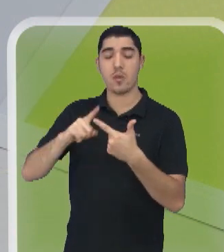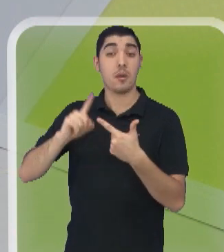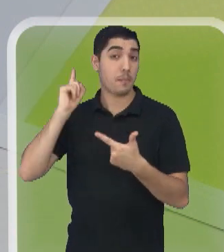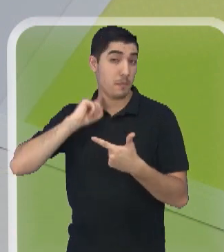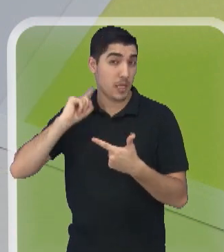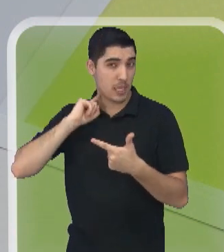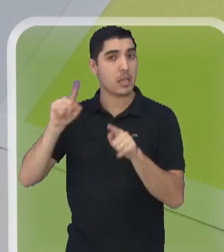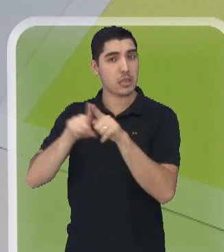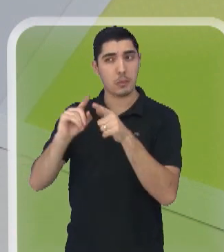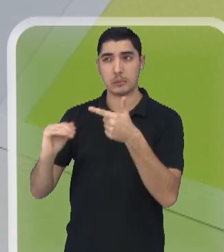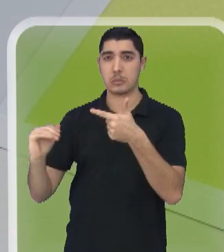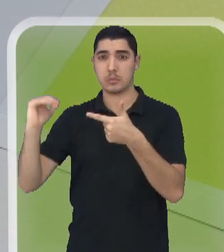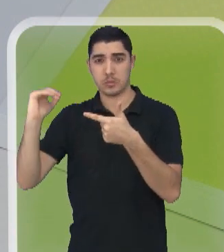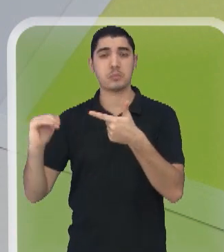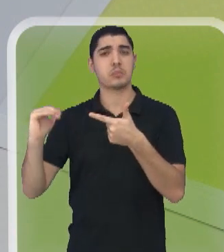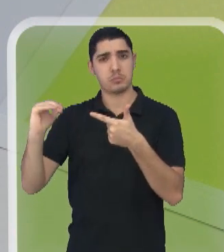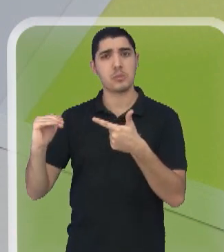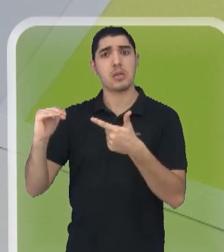entre os primeiros também.